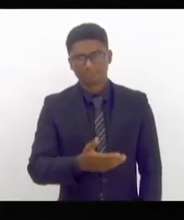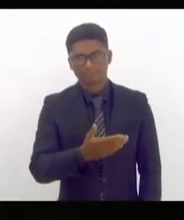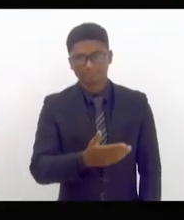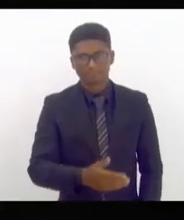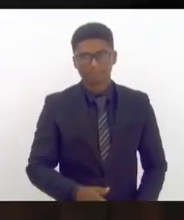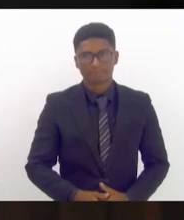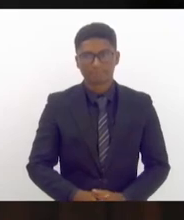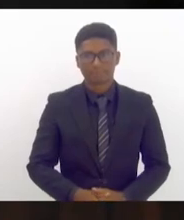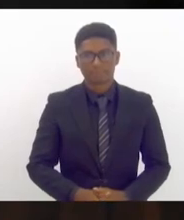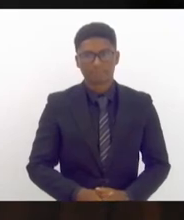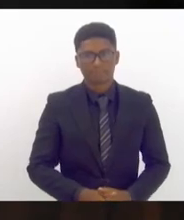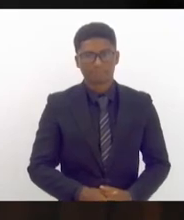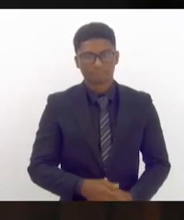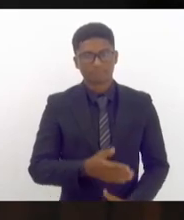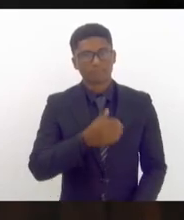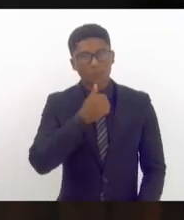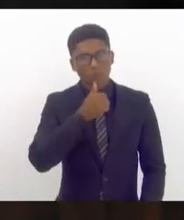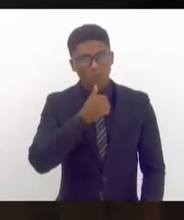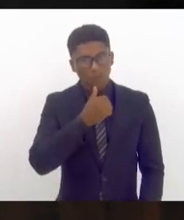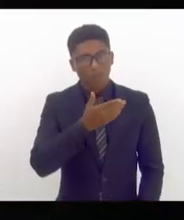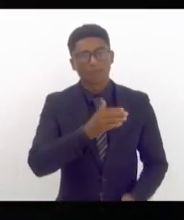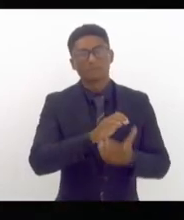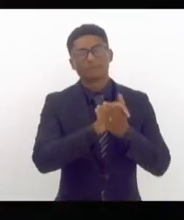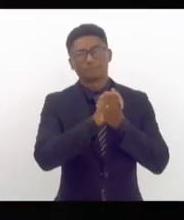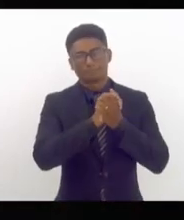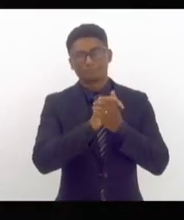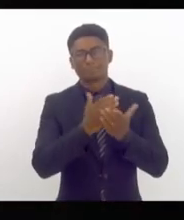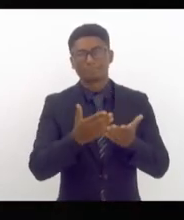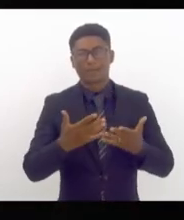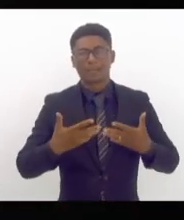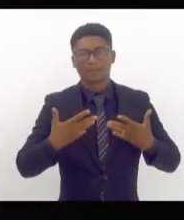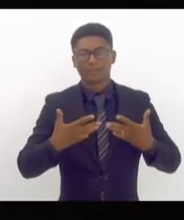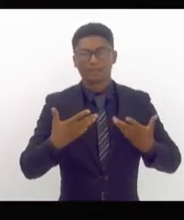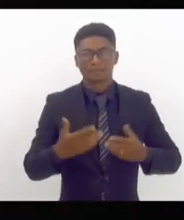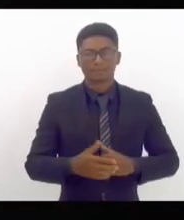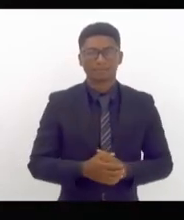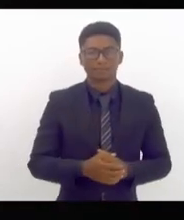cadeira, como mulher, de saúde. É uma alegria sempre.